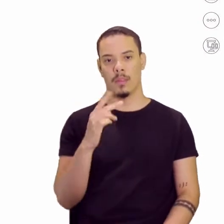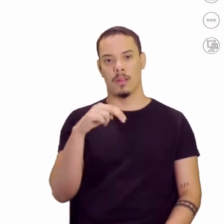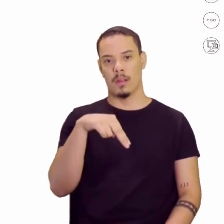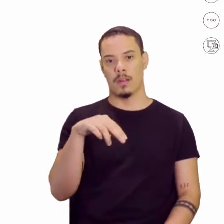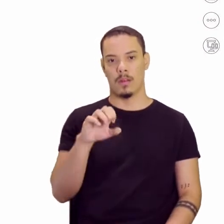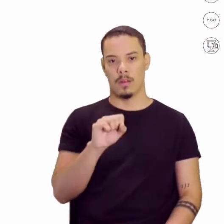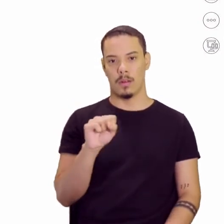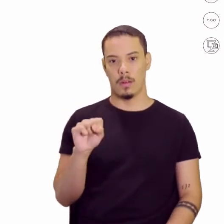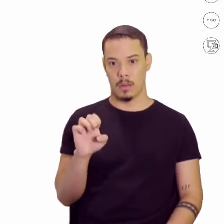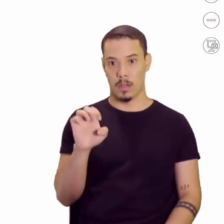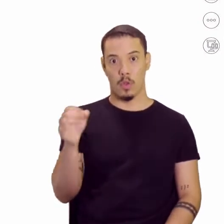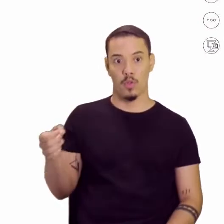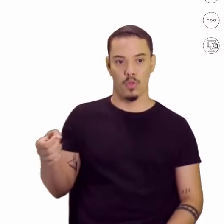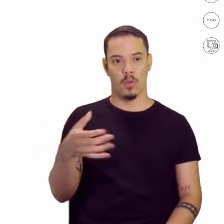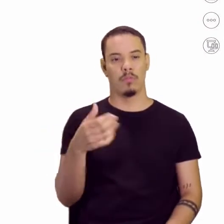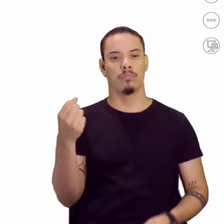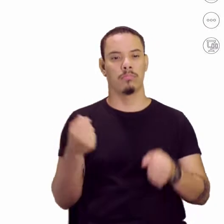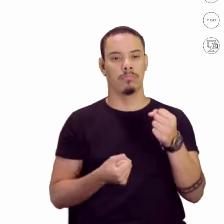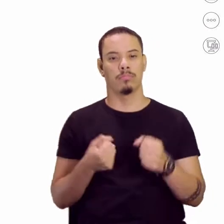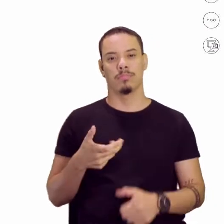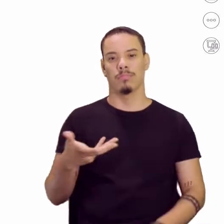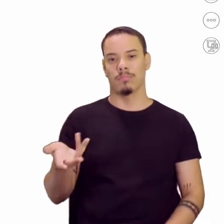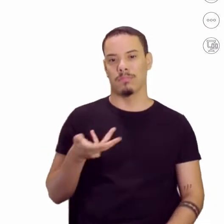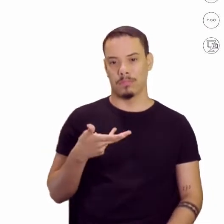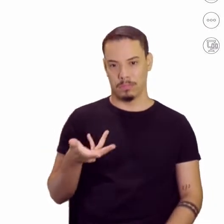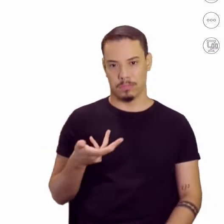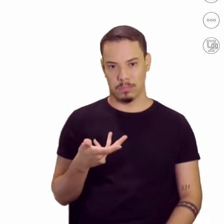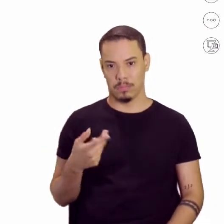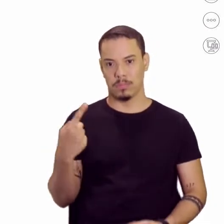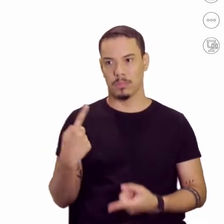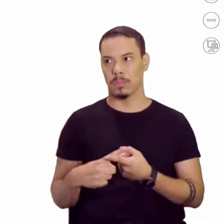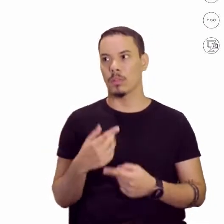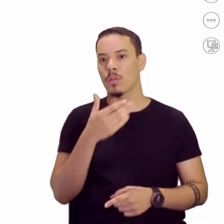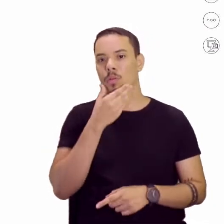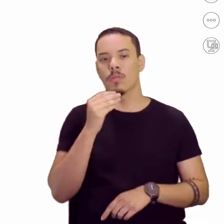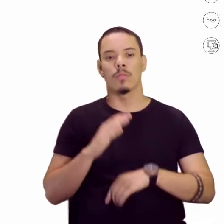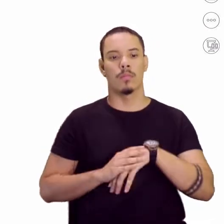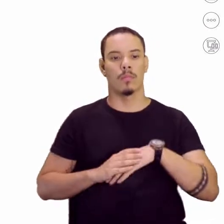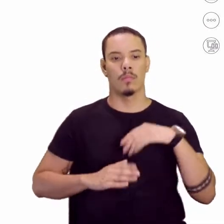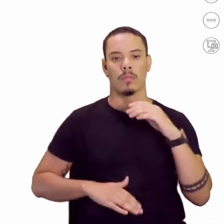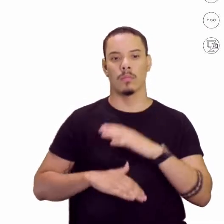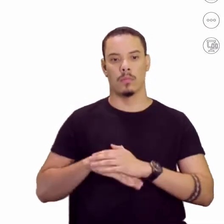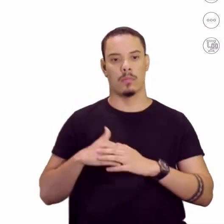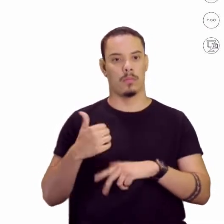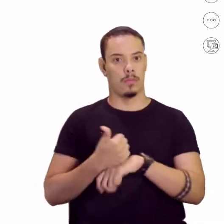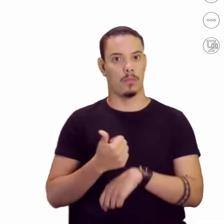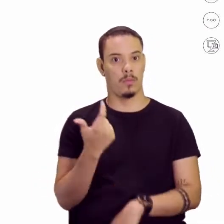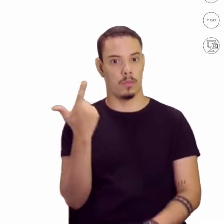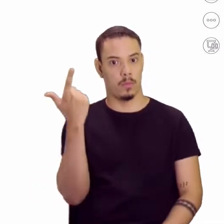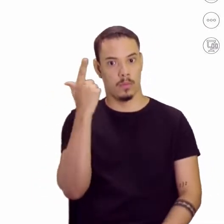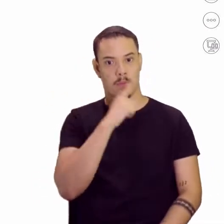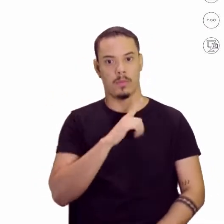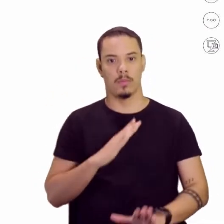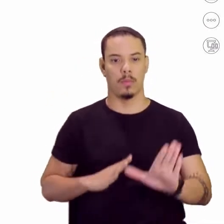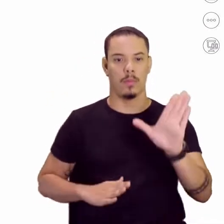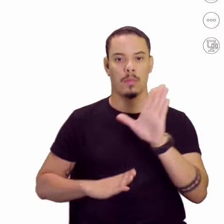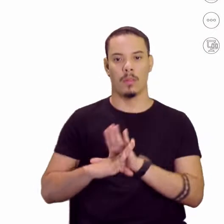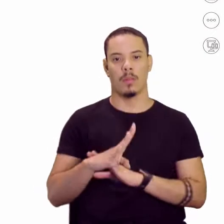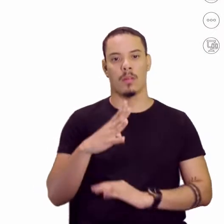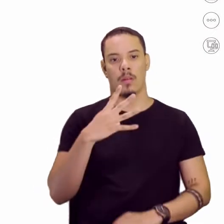Hennessy é o mais novo recordista de velocidade. O super esportivo da Hennessy conseguiu atingir